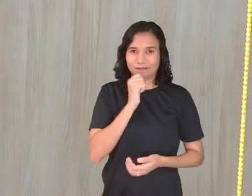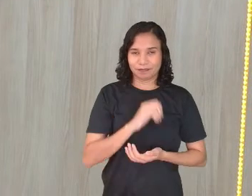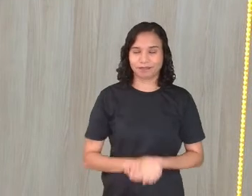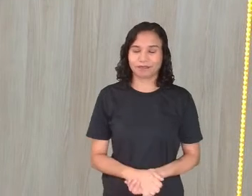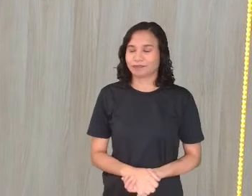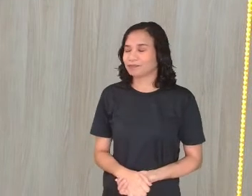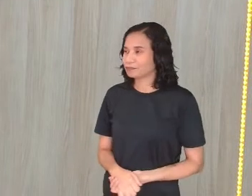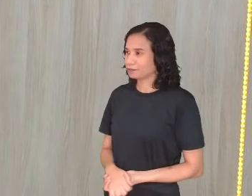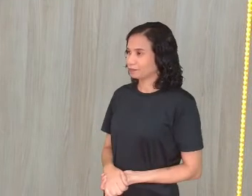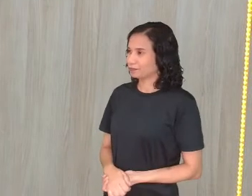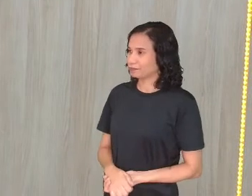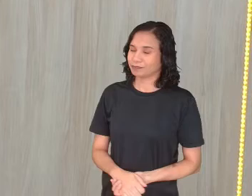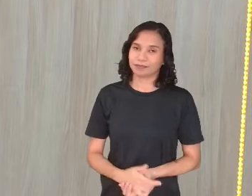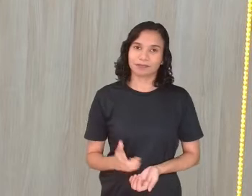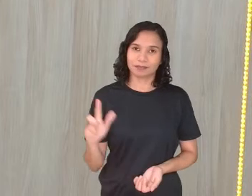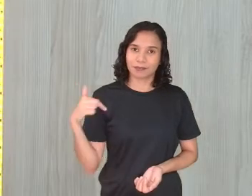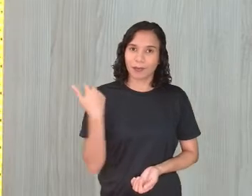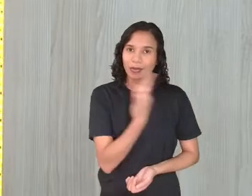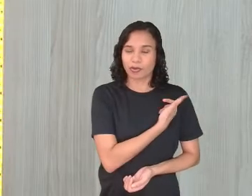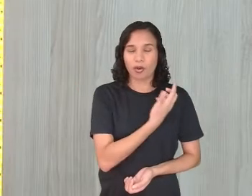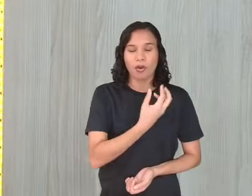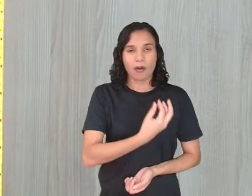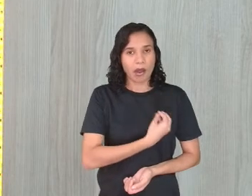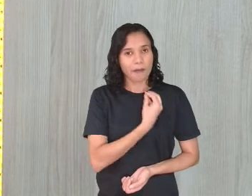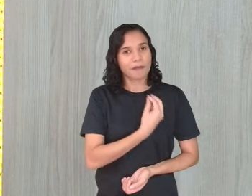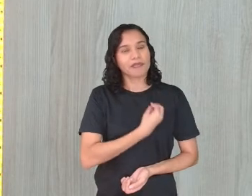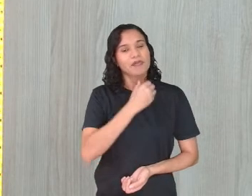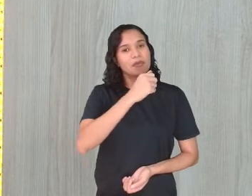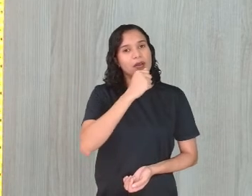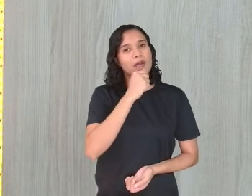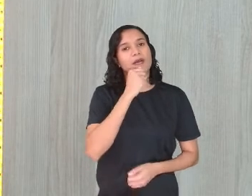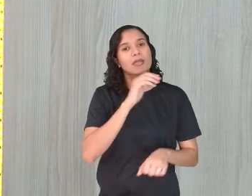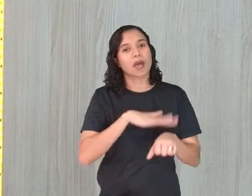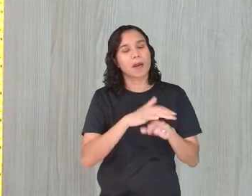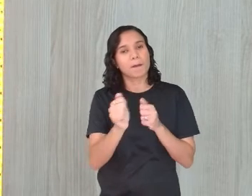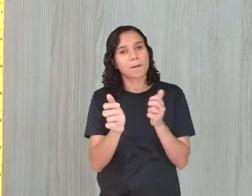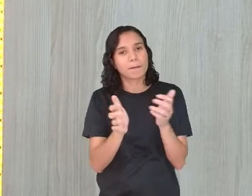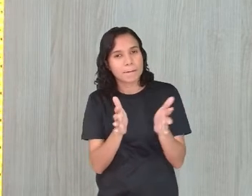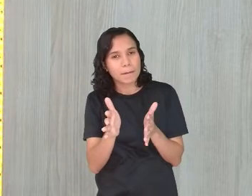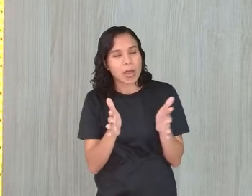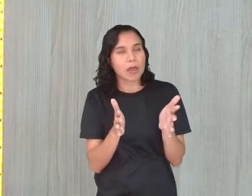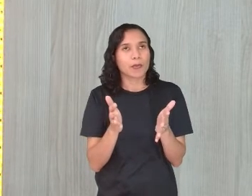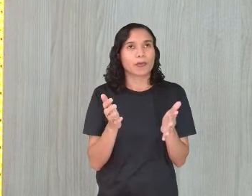Hoje a gente vive ainda um período